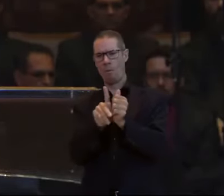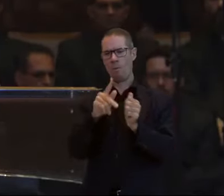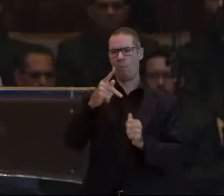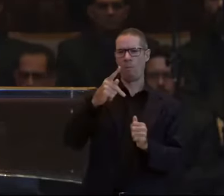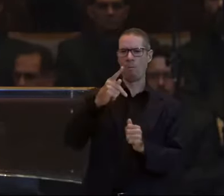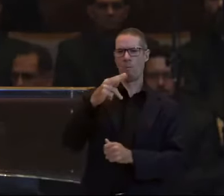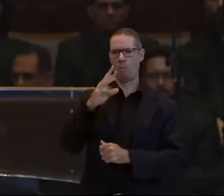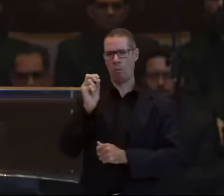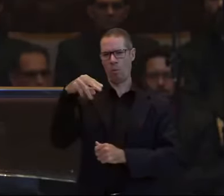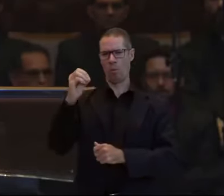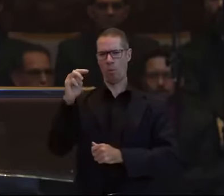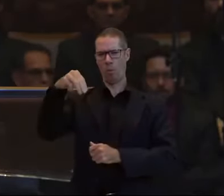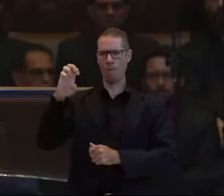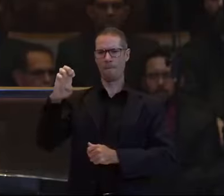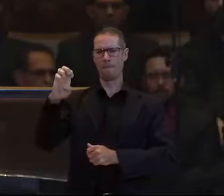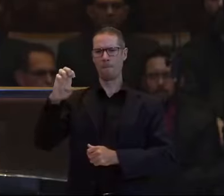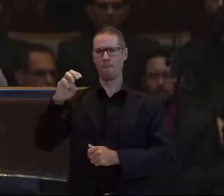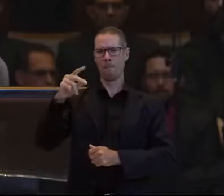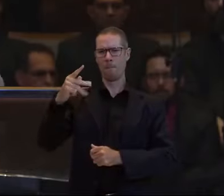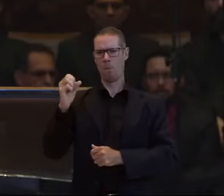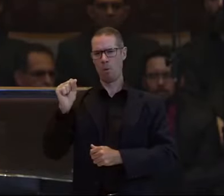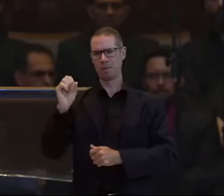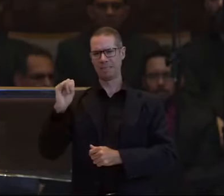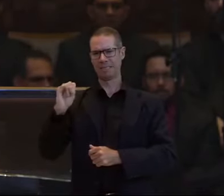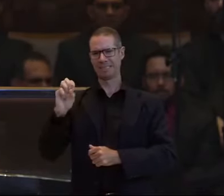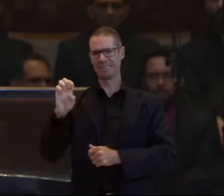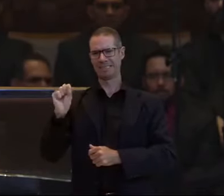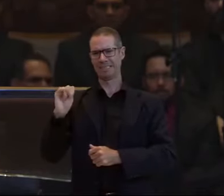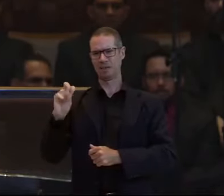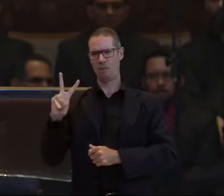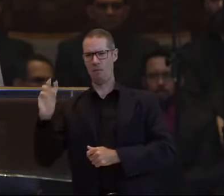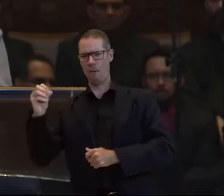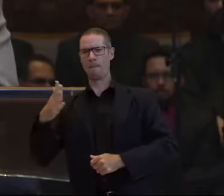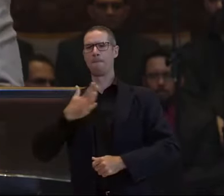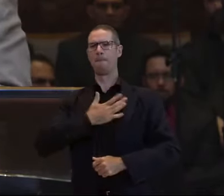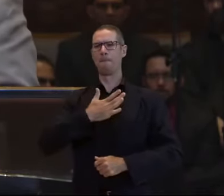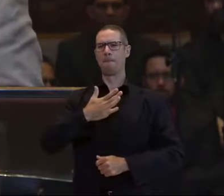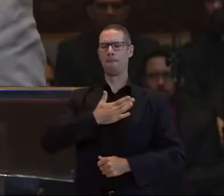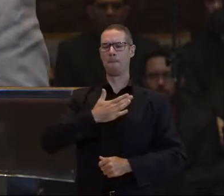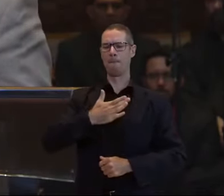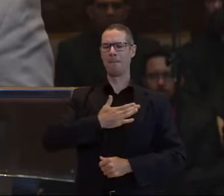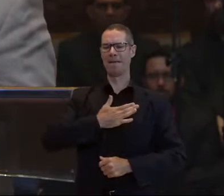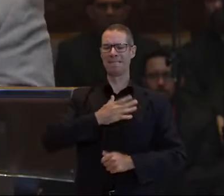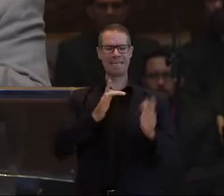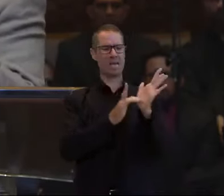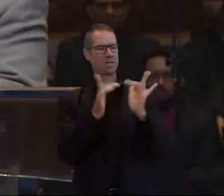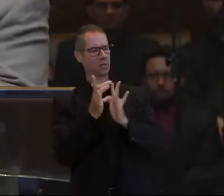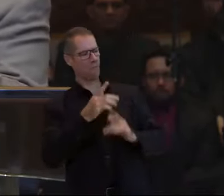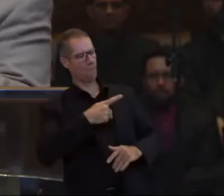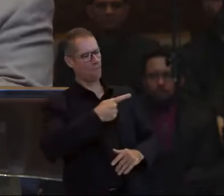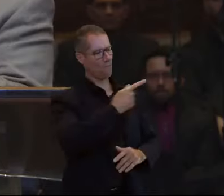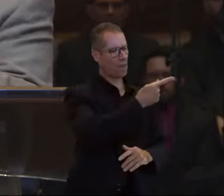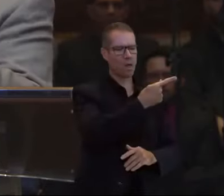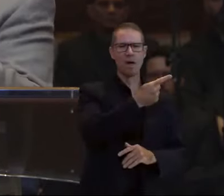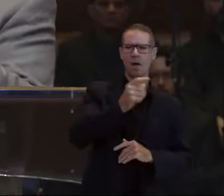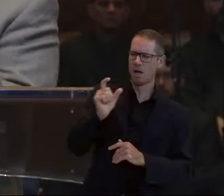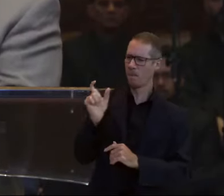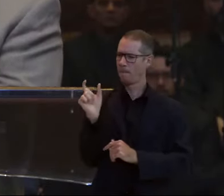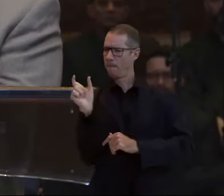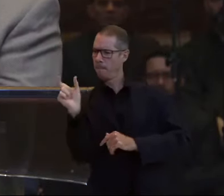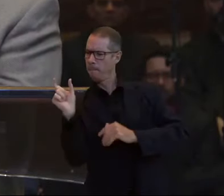diz: minha, ou seja, de Jesus. Ainda que Jesus não tivesse criado a